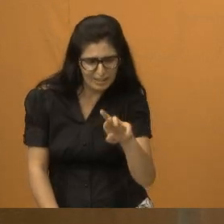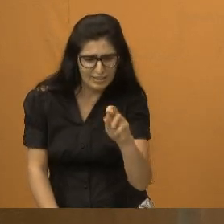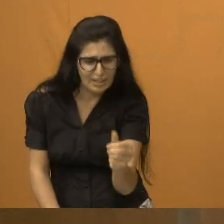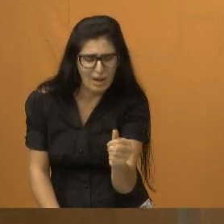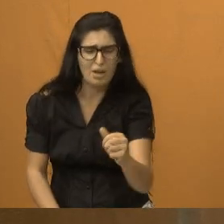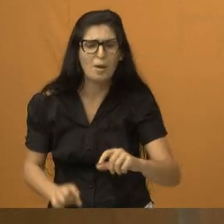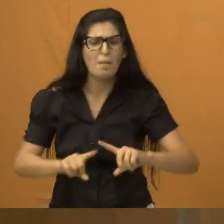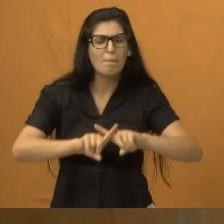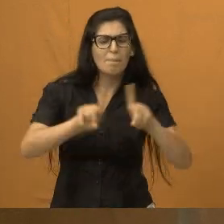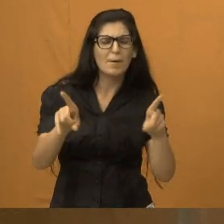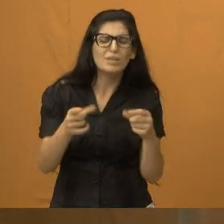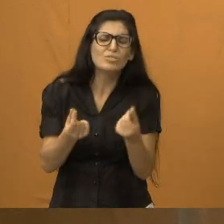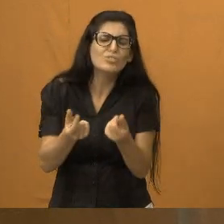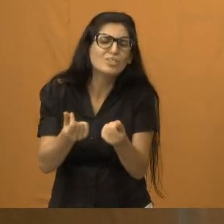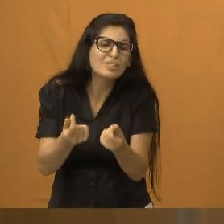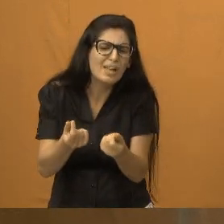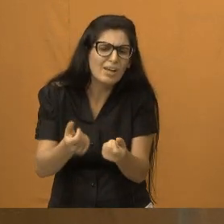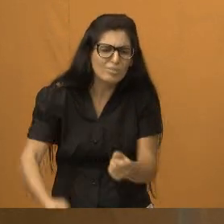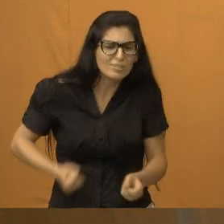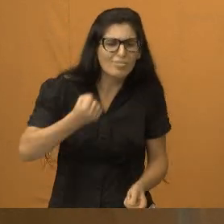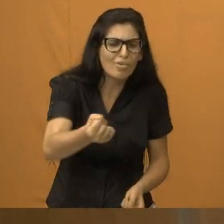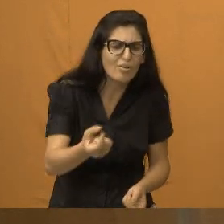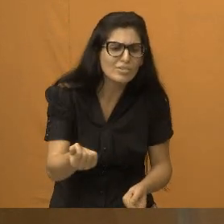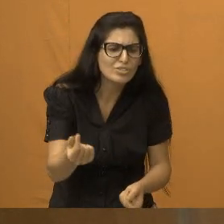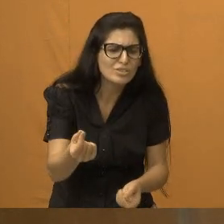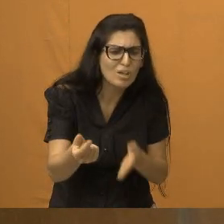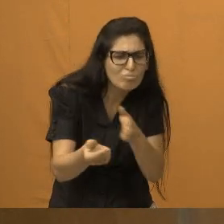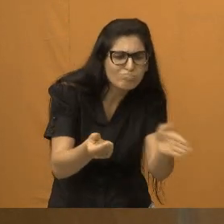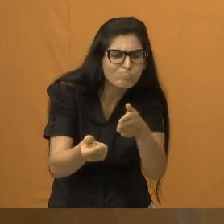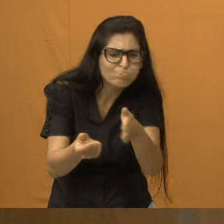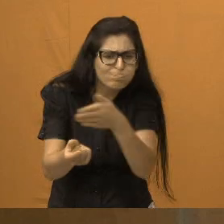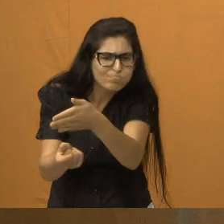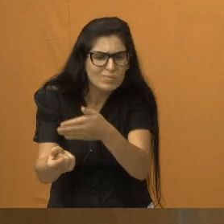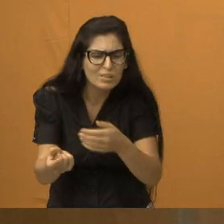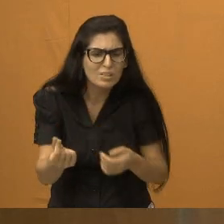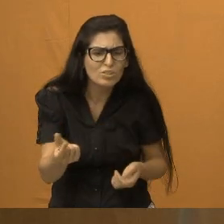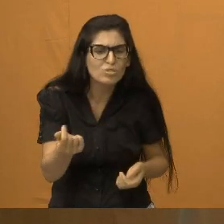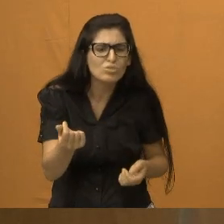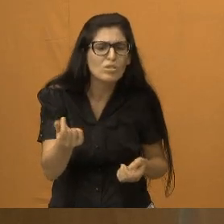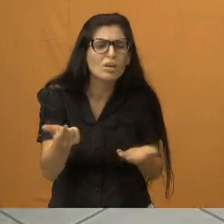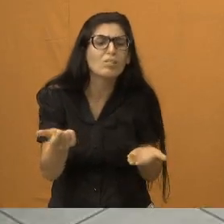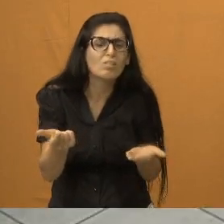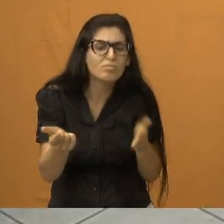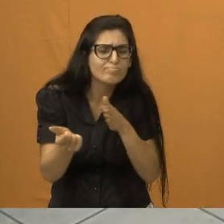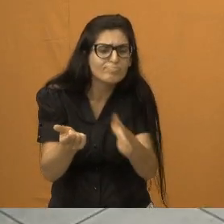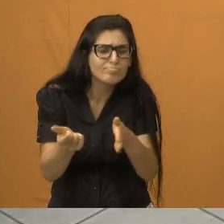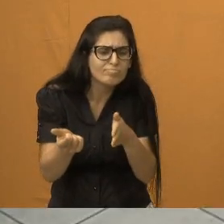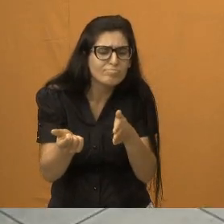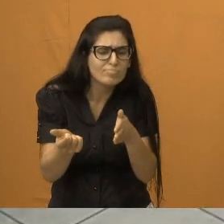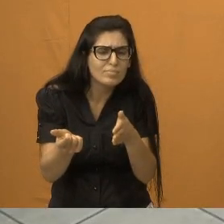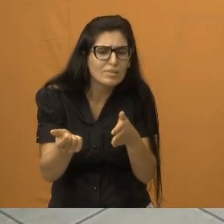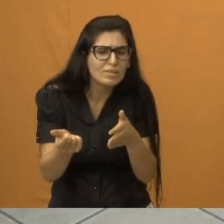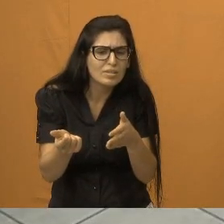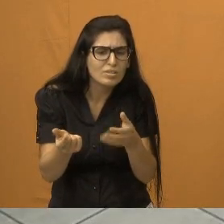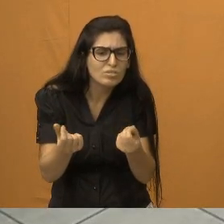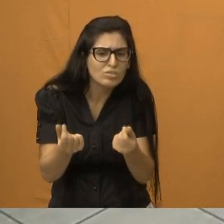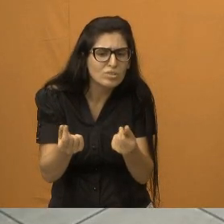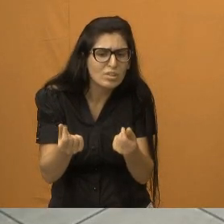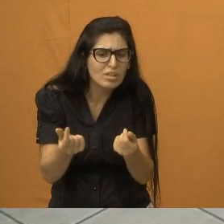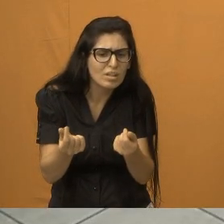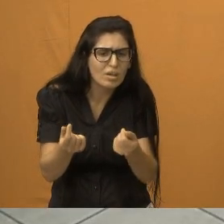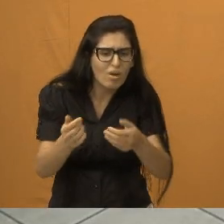entrou aonde? Então, ela entra como receita financeira, ela vai para o caixa direto e é para o caixa direto em dinheiro. Porque a